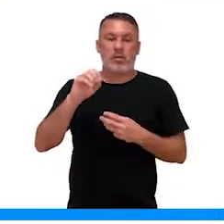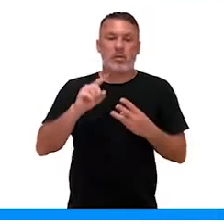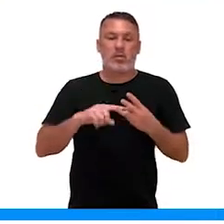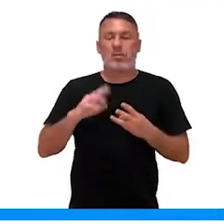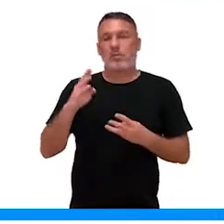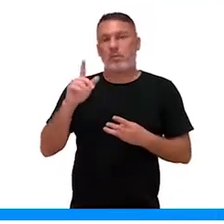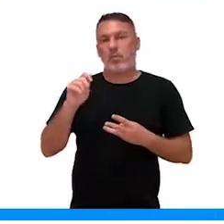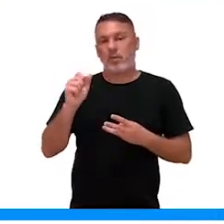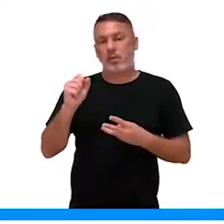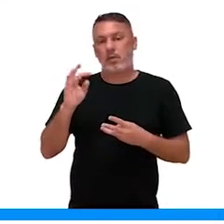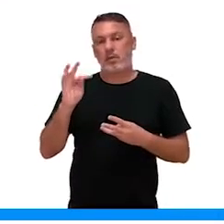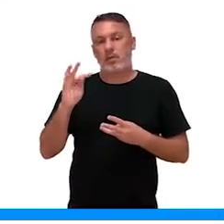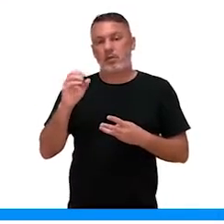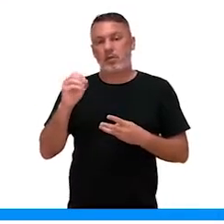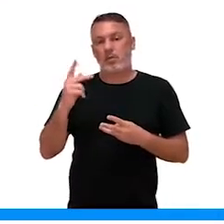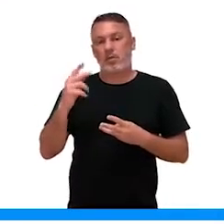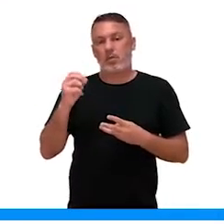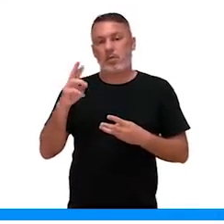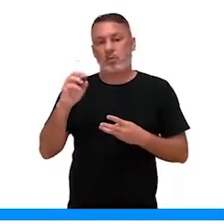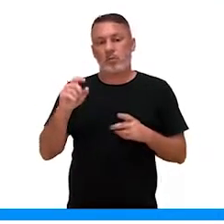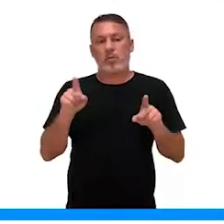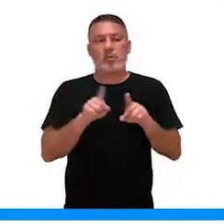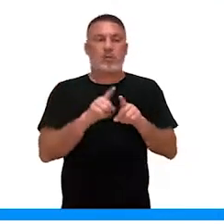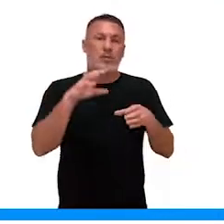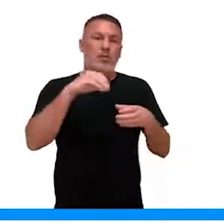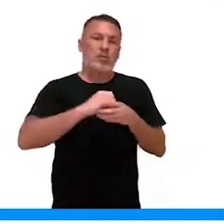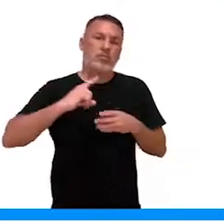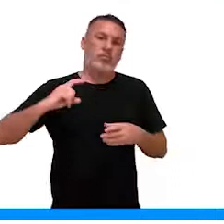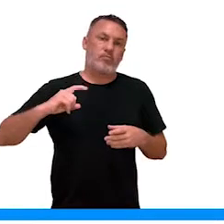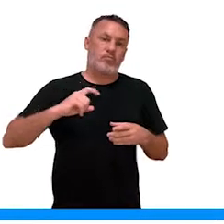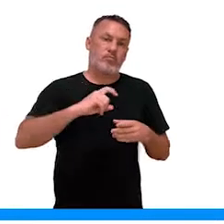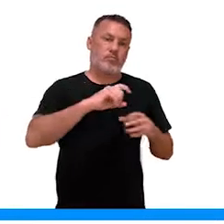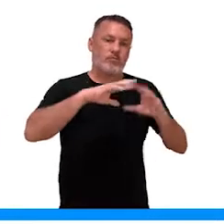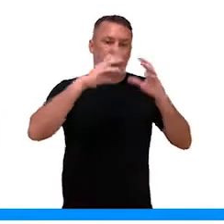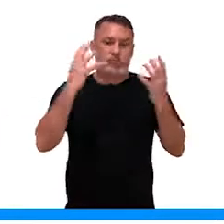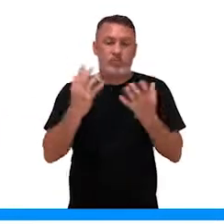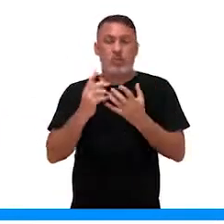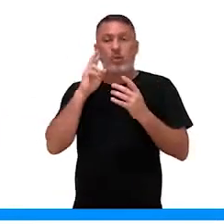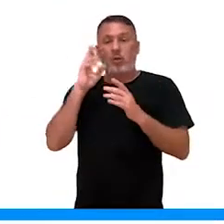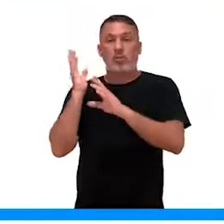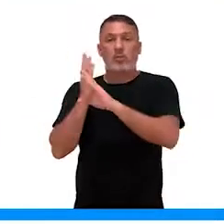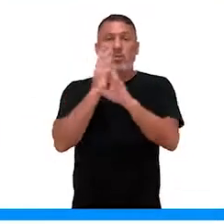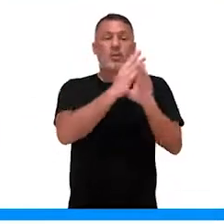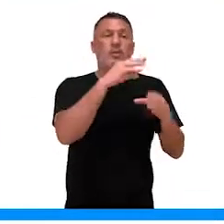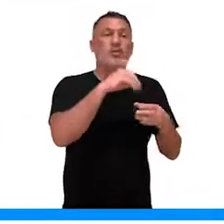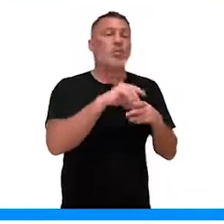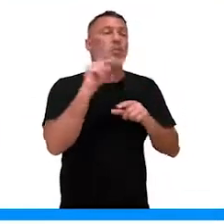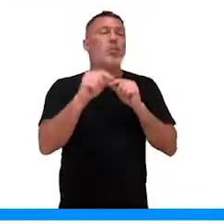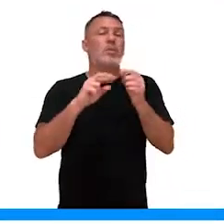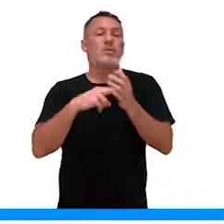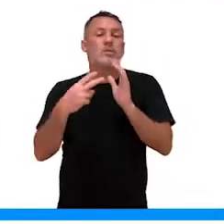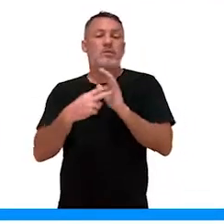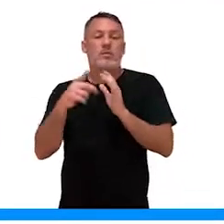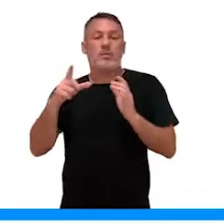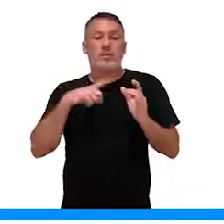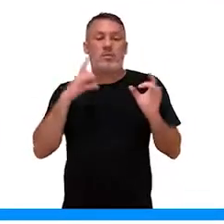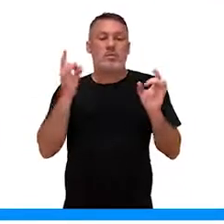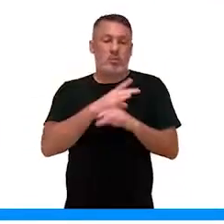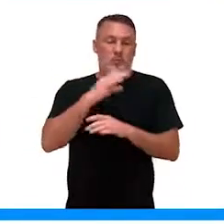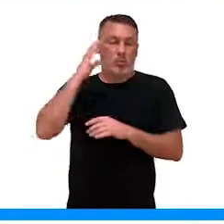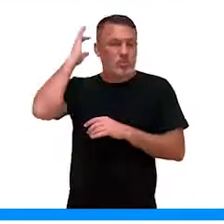e os folhetos embrionários. Olhem para a imagem para conseguir identificar o que é que eu estou mostrando para